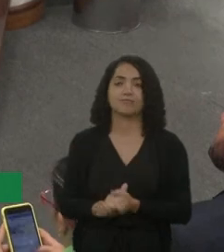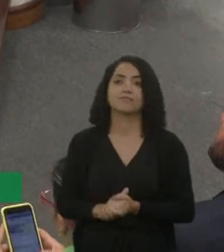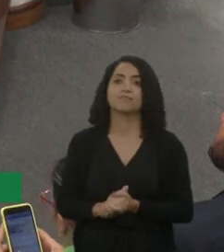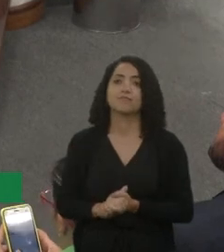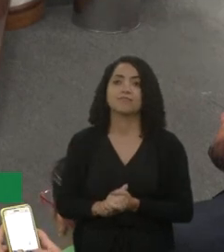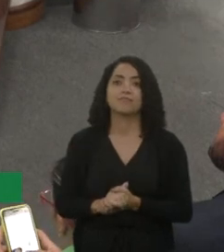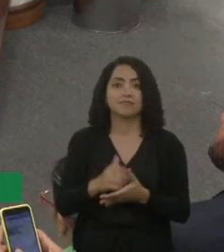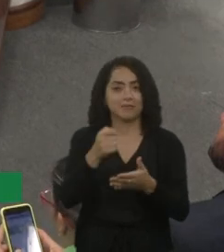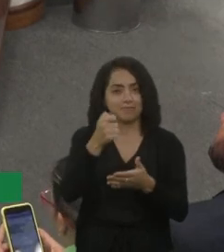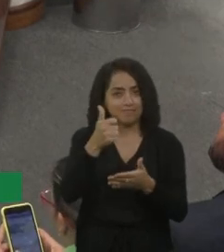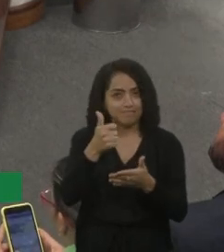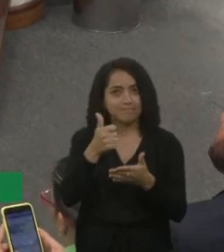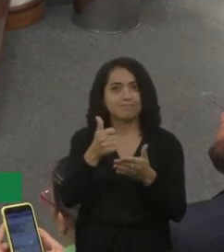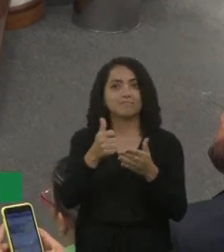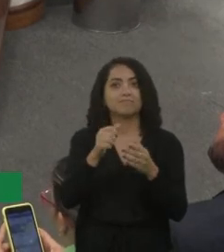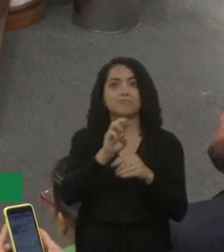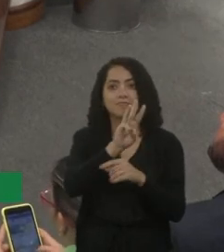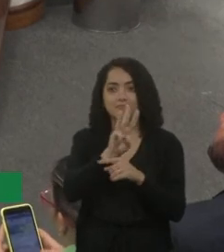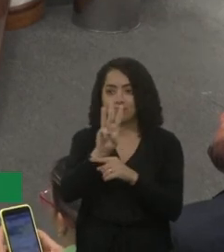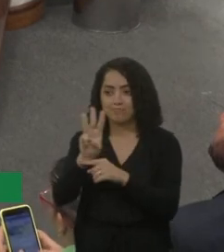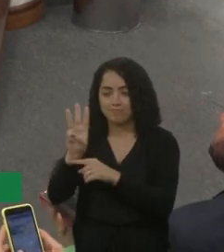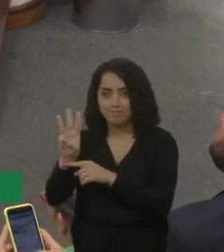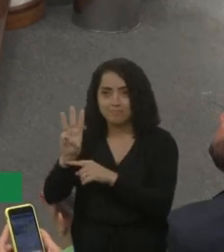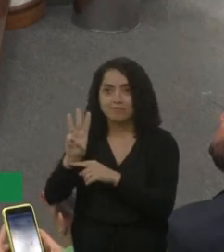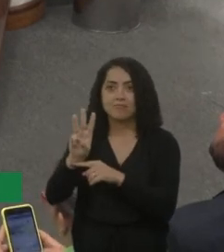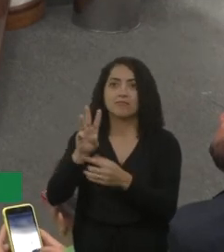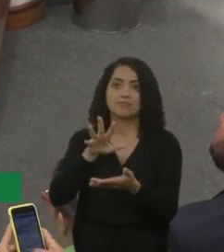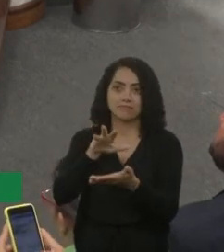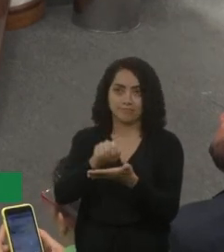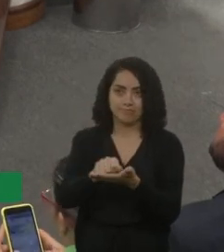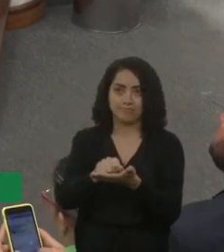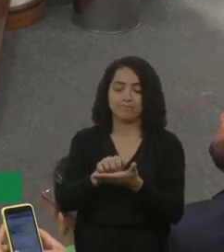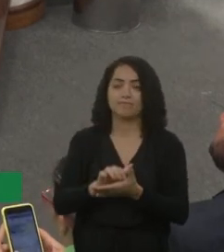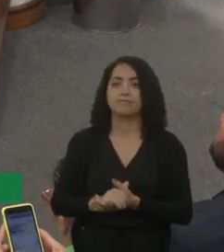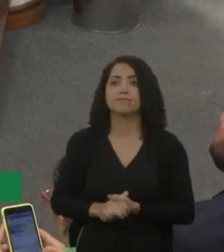breve, vai estar na página da LESC para as inscrições.